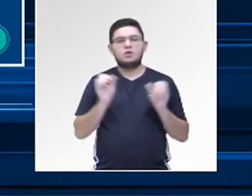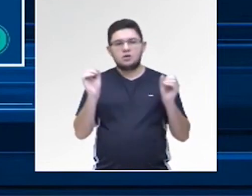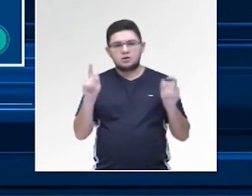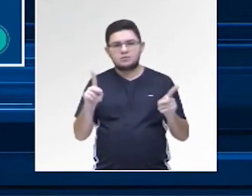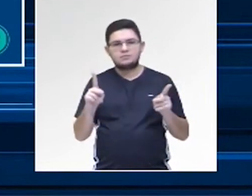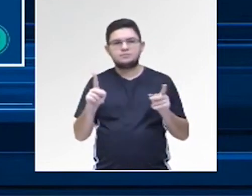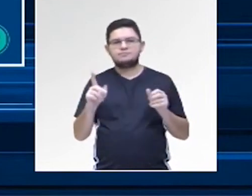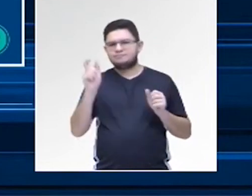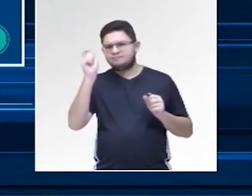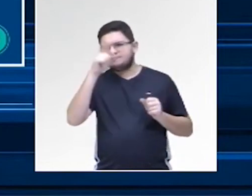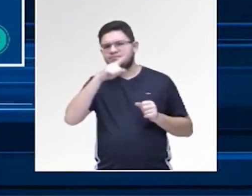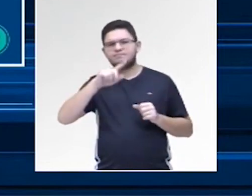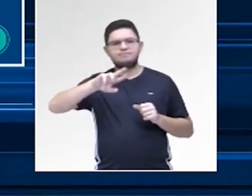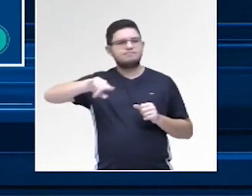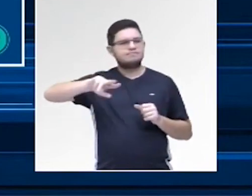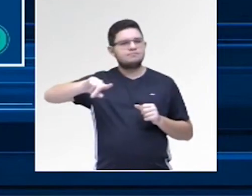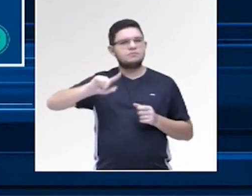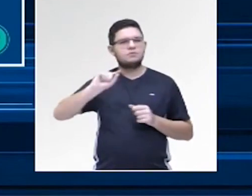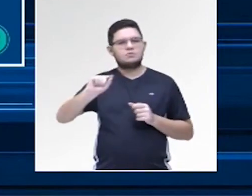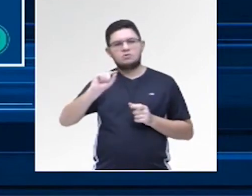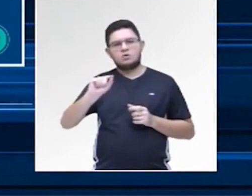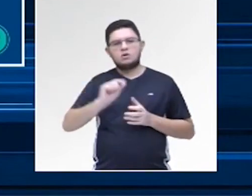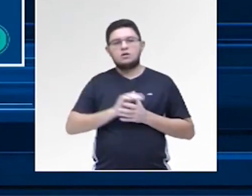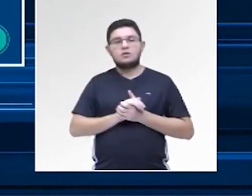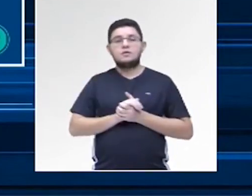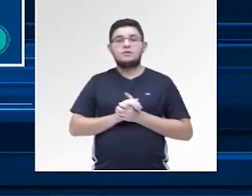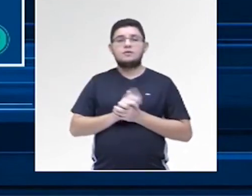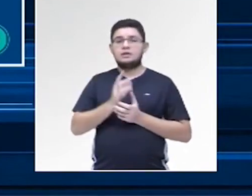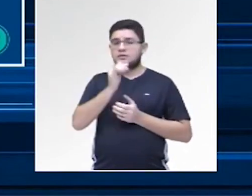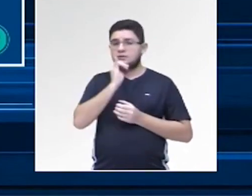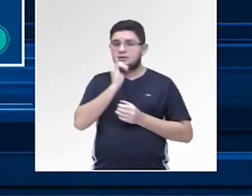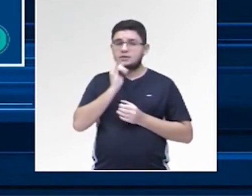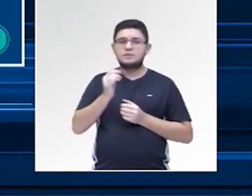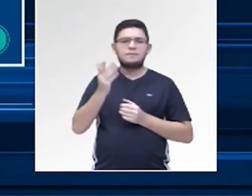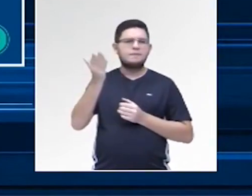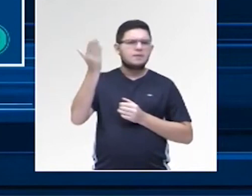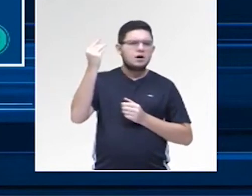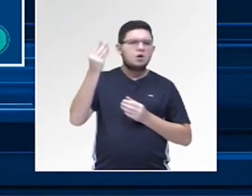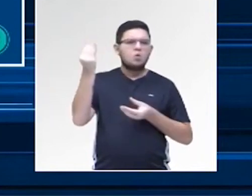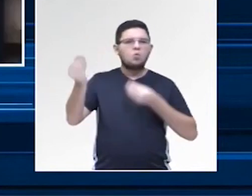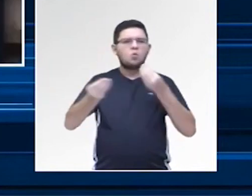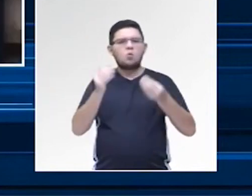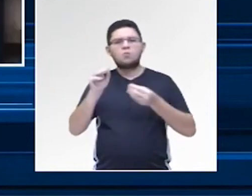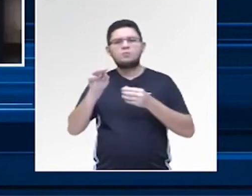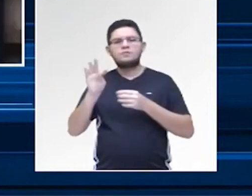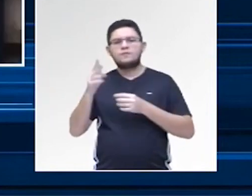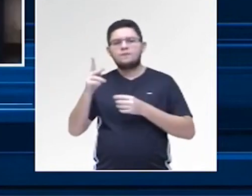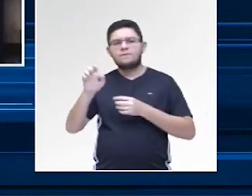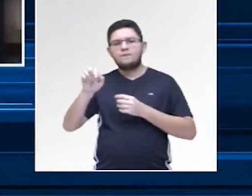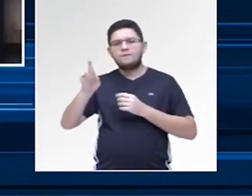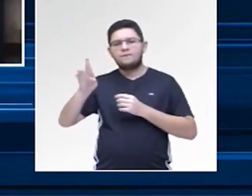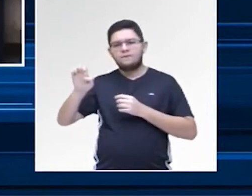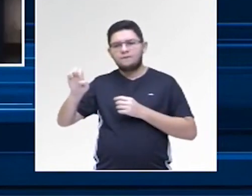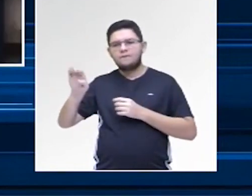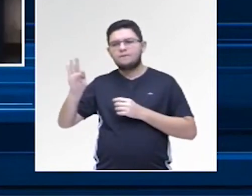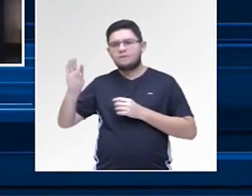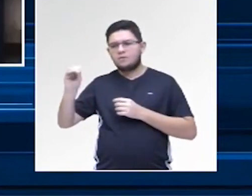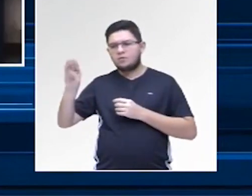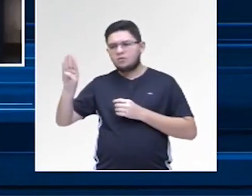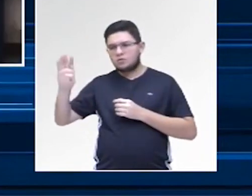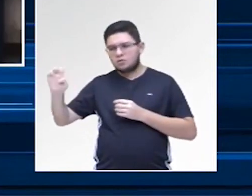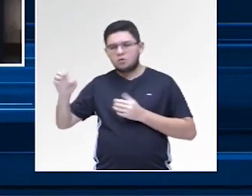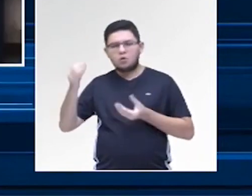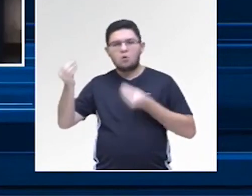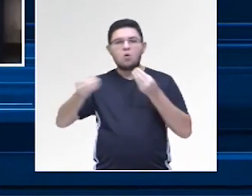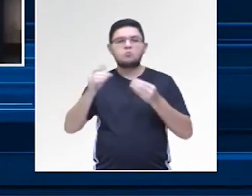é difícil você trabalhar com o verbo there to be no passado, você só precisa pegar essas dicas que vocês viram no Practicing Grammar aqui comigo, e aí vai